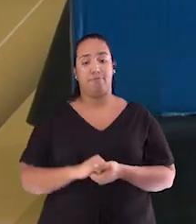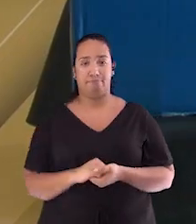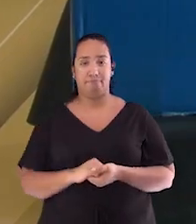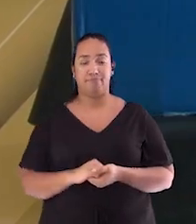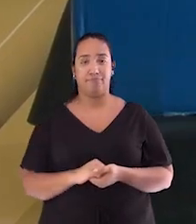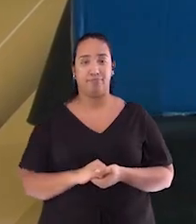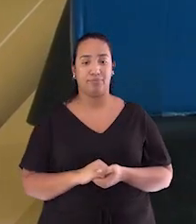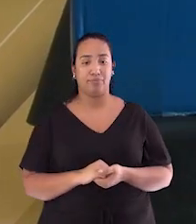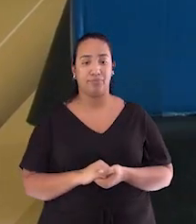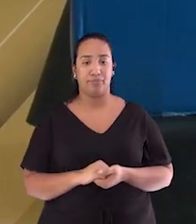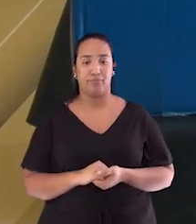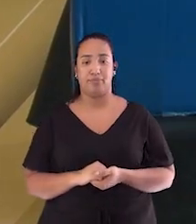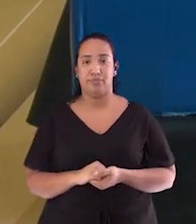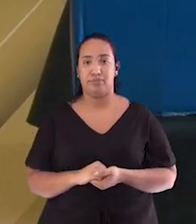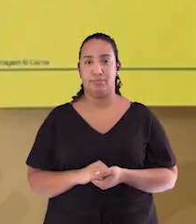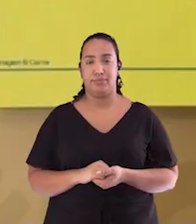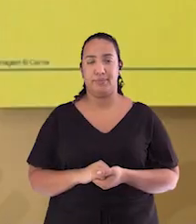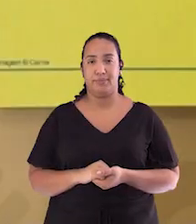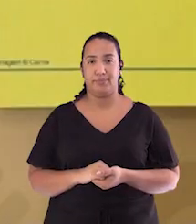outros.